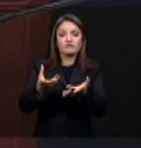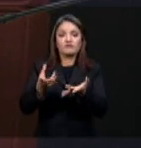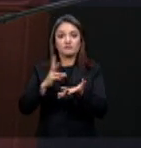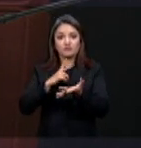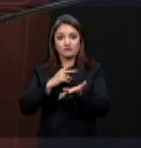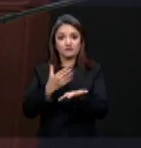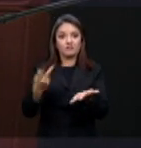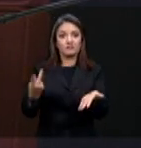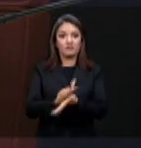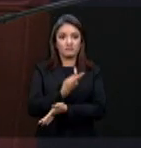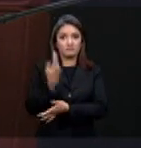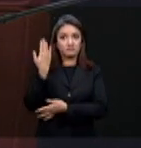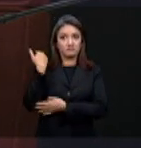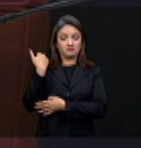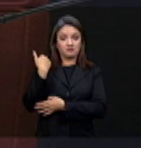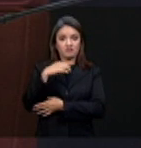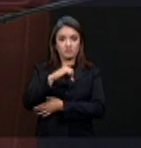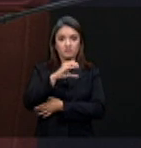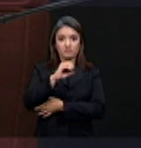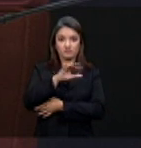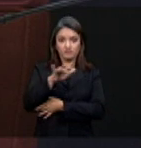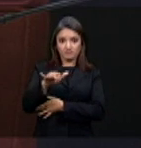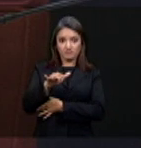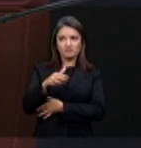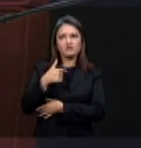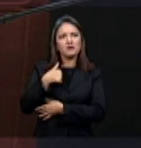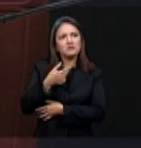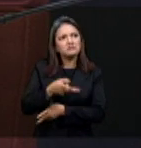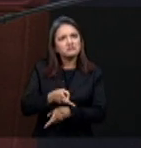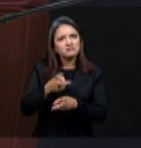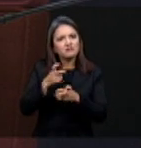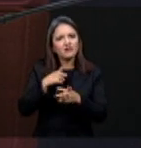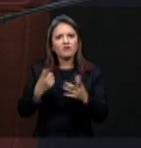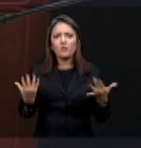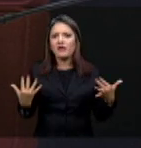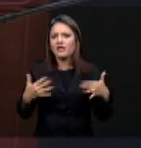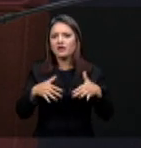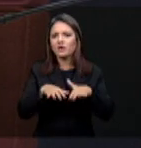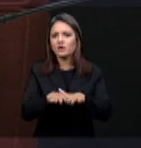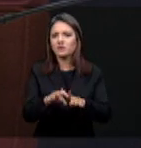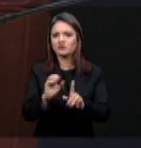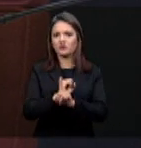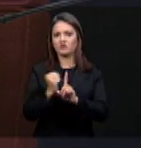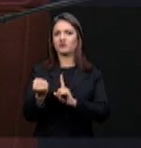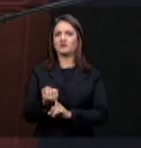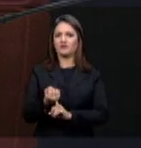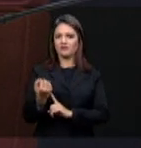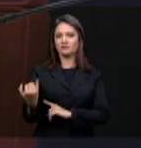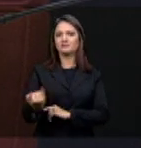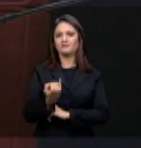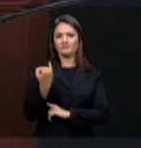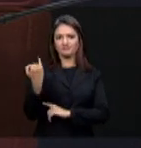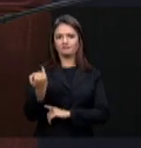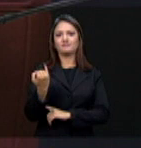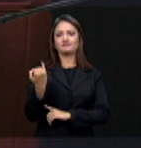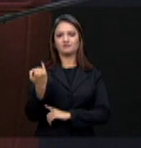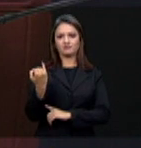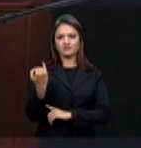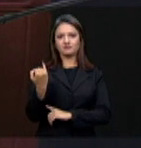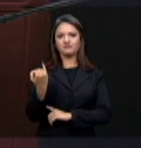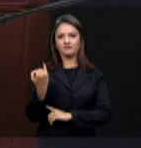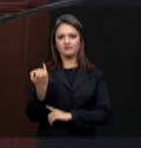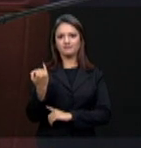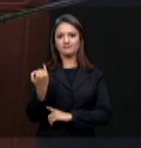ela gerou na minha visão um processo de inclusão social que foi quase tão relevante conta do plano real que